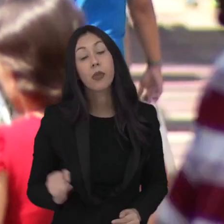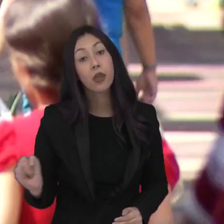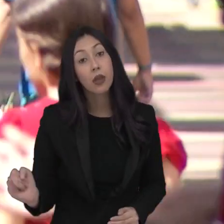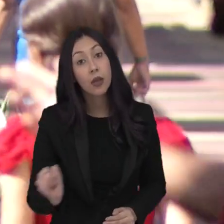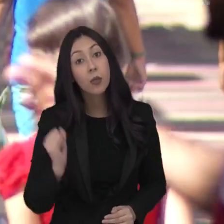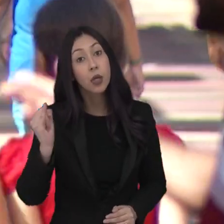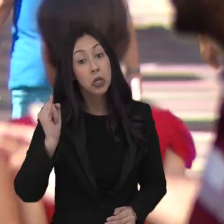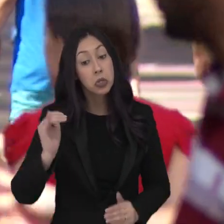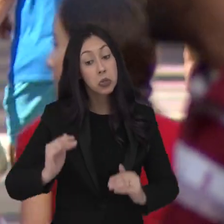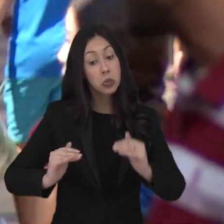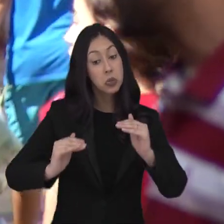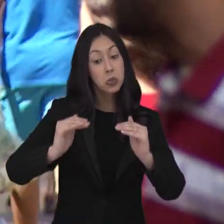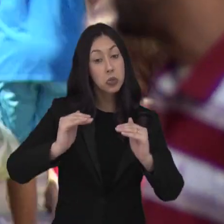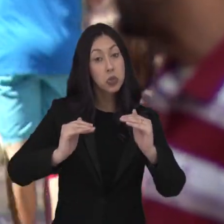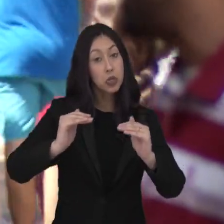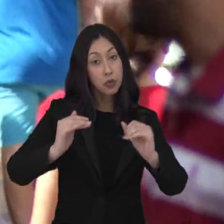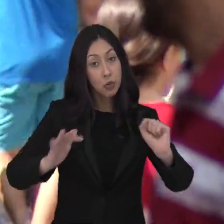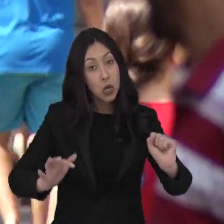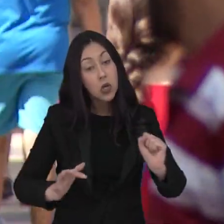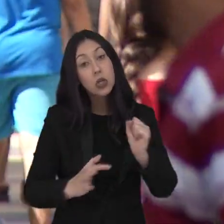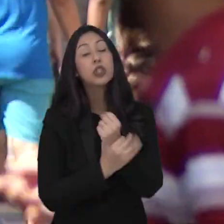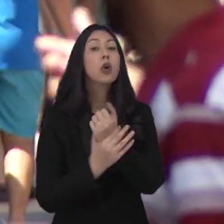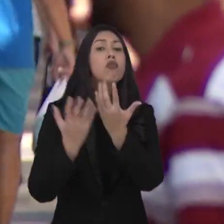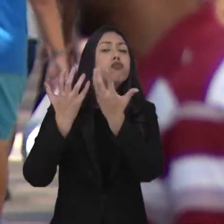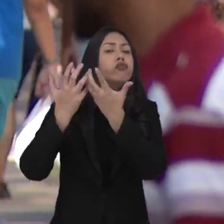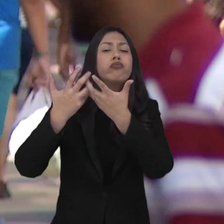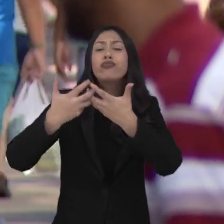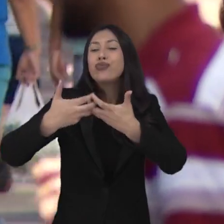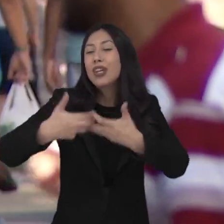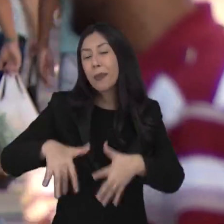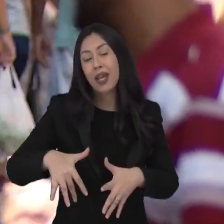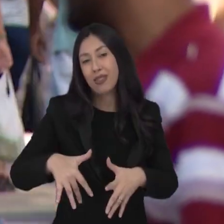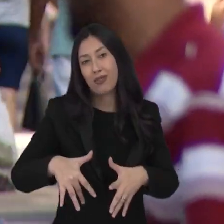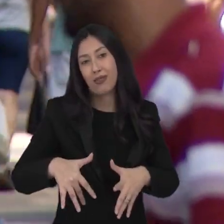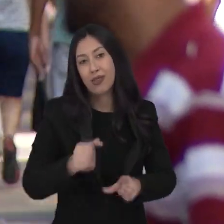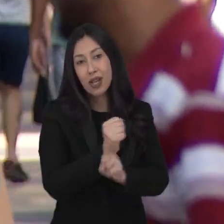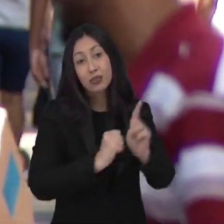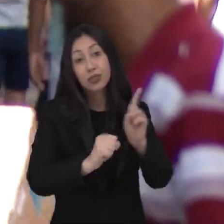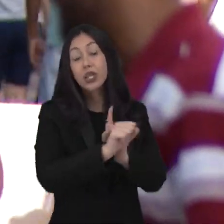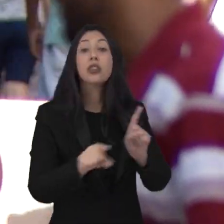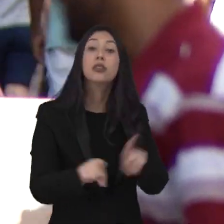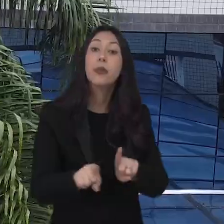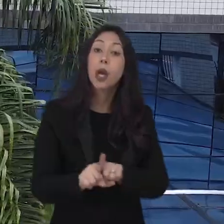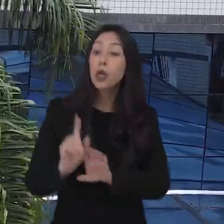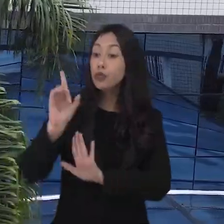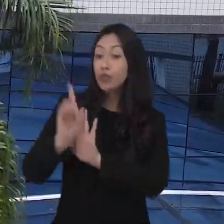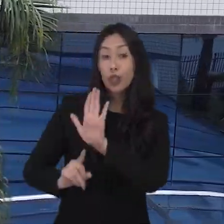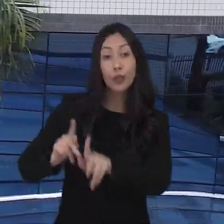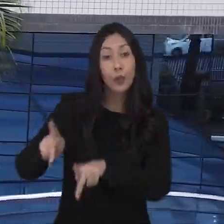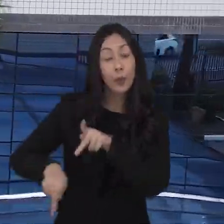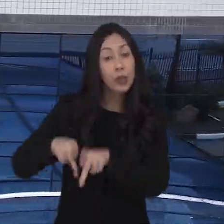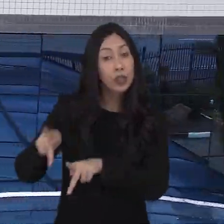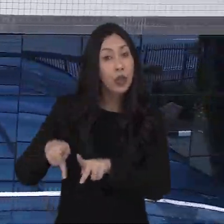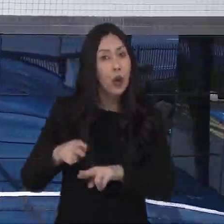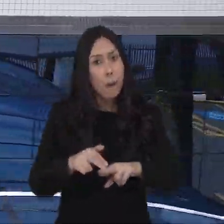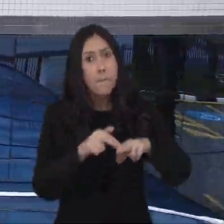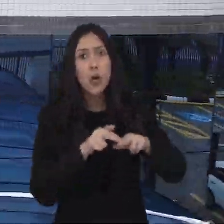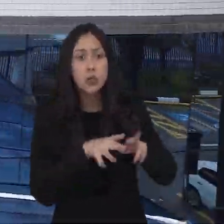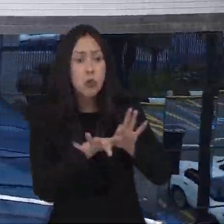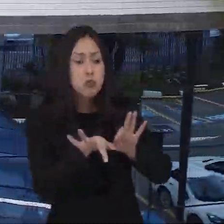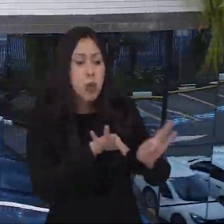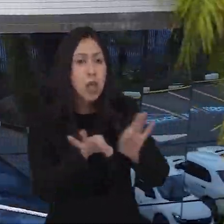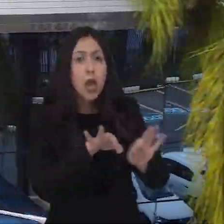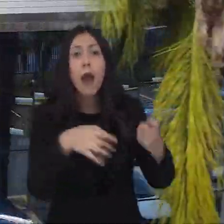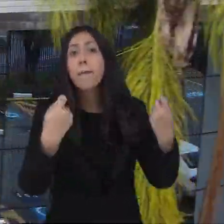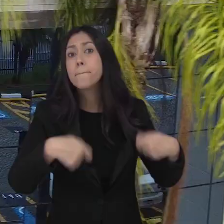É importante ter equilíbrio para garantir o funcionamento da sociedade e os direitos da população. Para isso, o planejamento